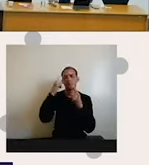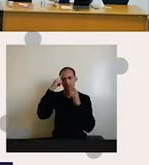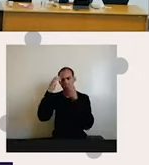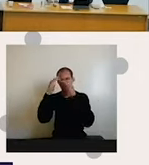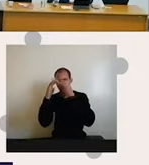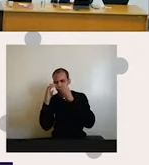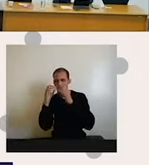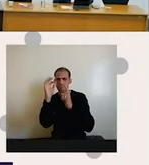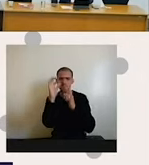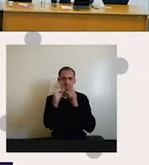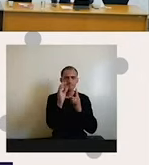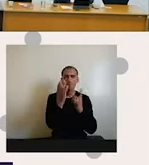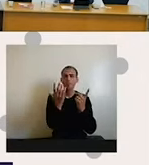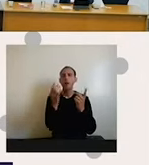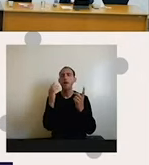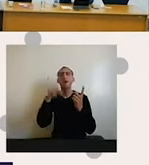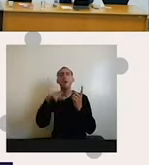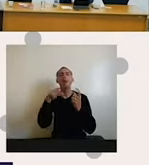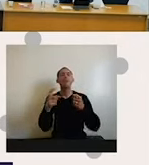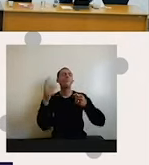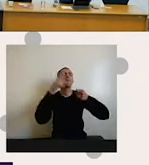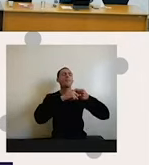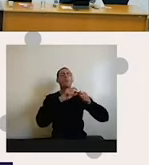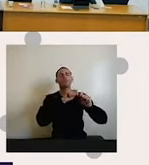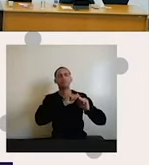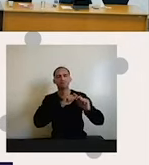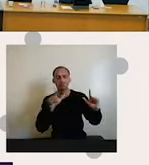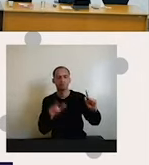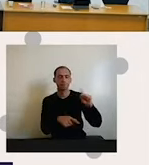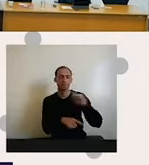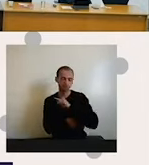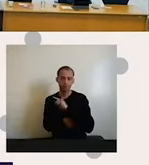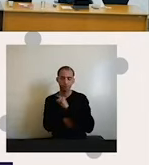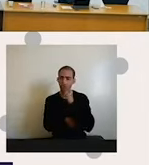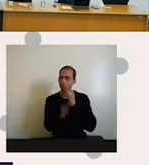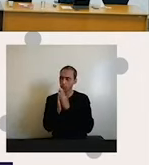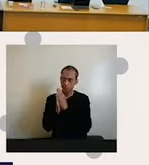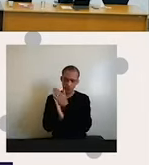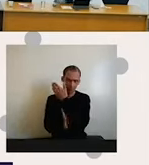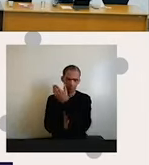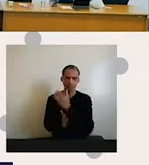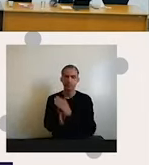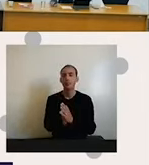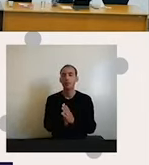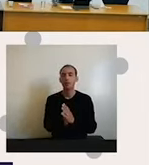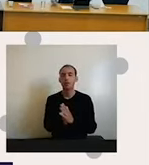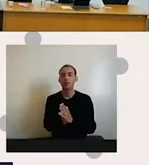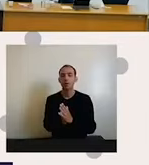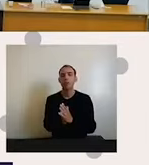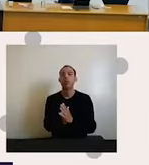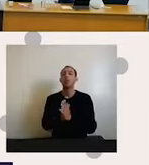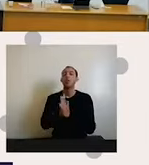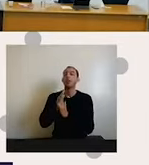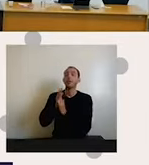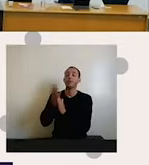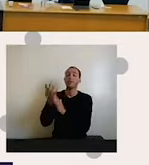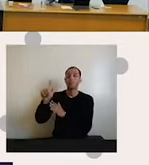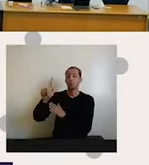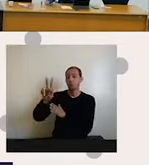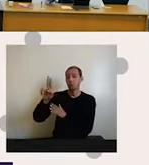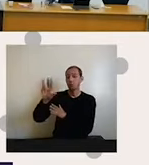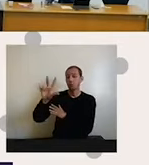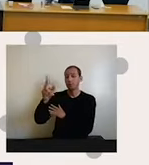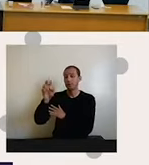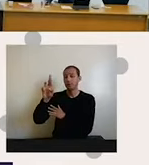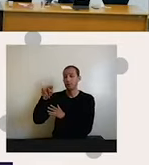Guilherme? Já estou encerrando. Então, discutir o processo de trabalho